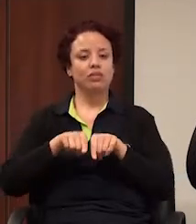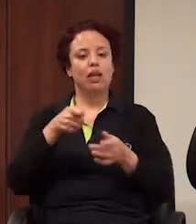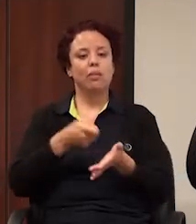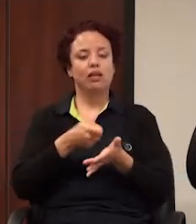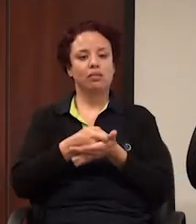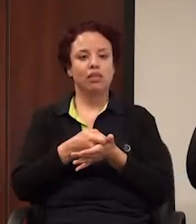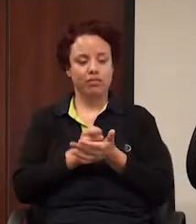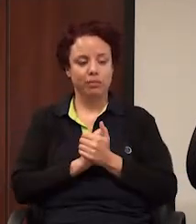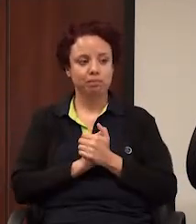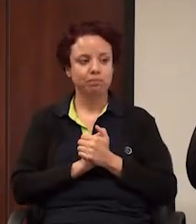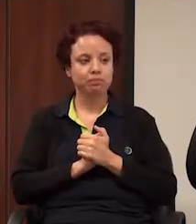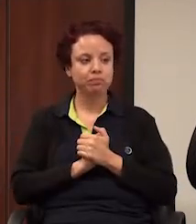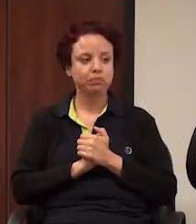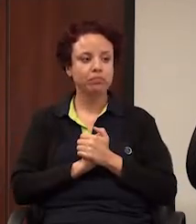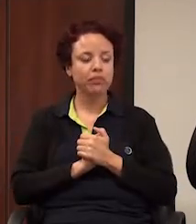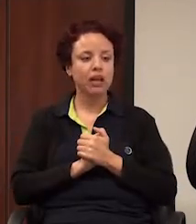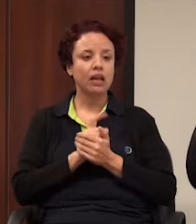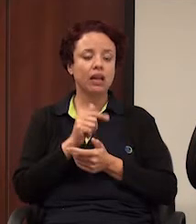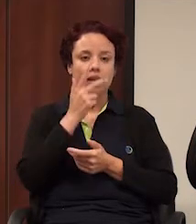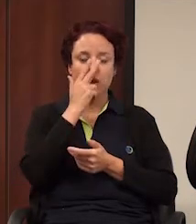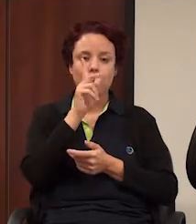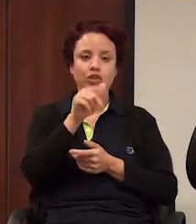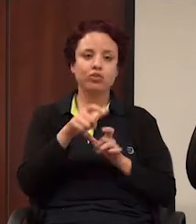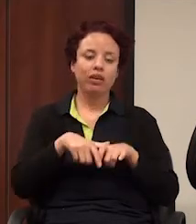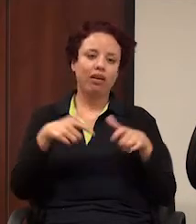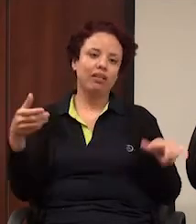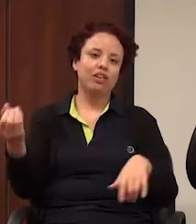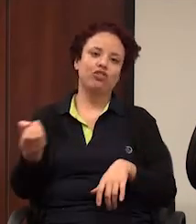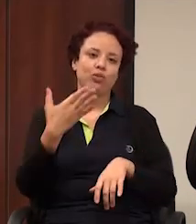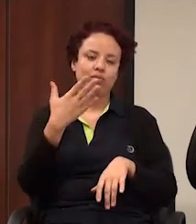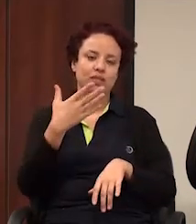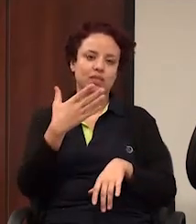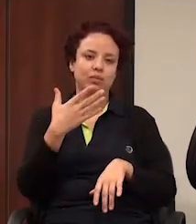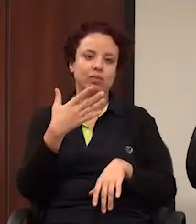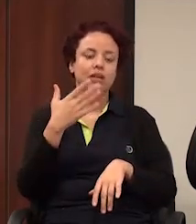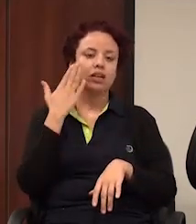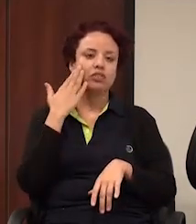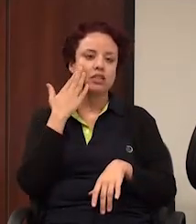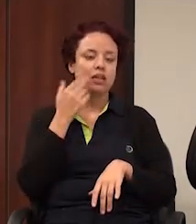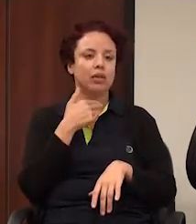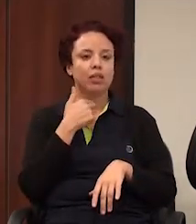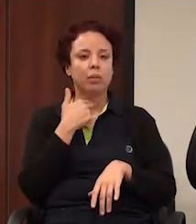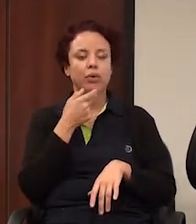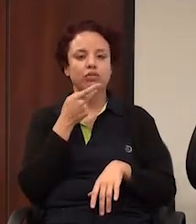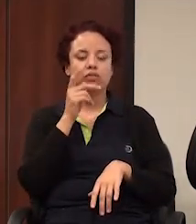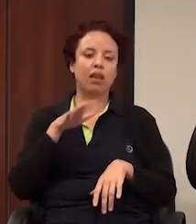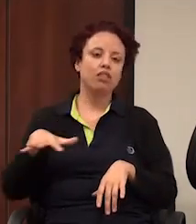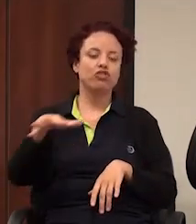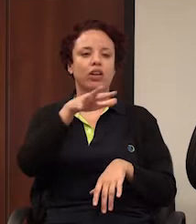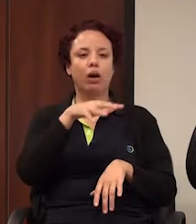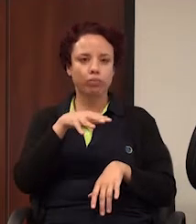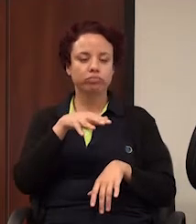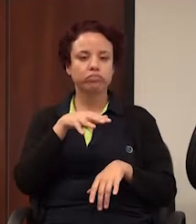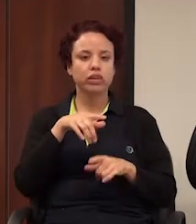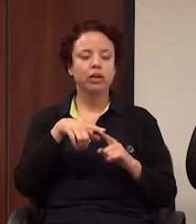Né? Isso eu acho que é a grande inovação. Logicamente que não podemos aí generalizar, até porque